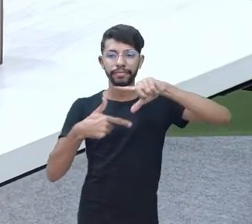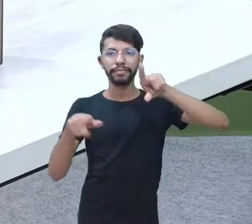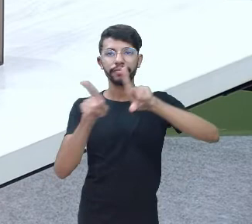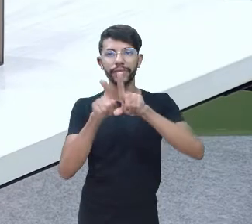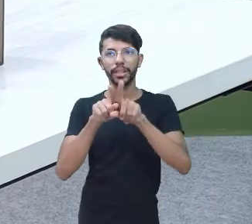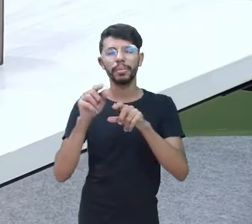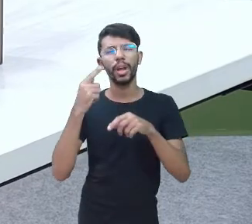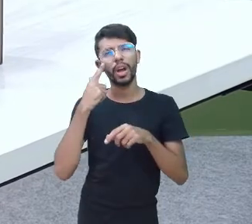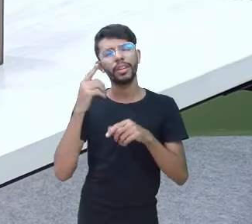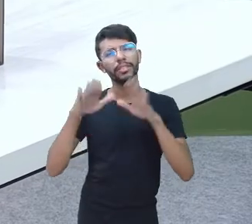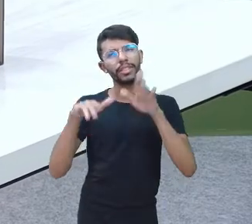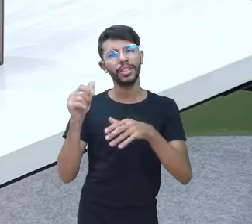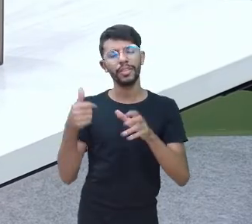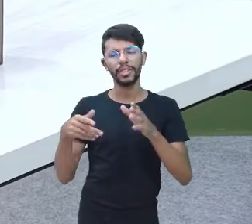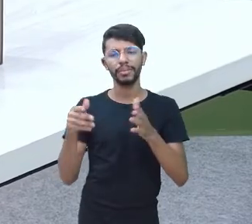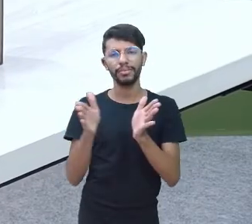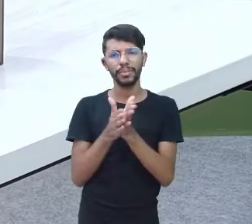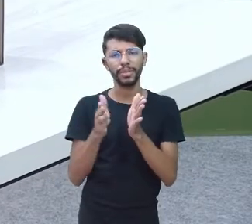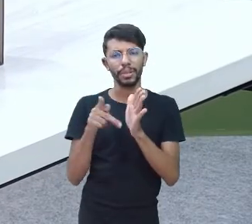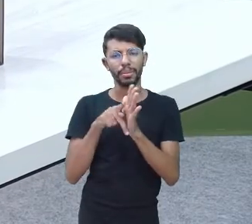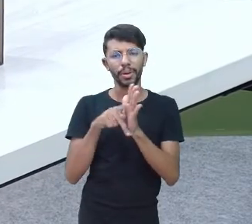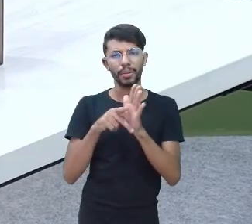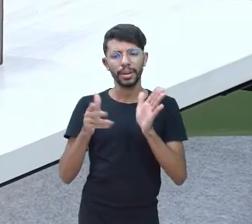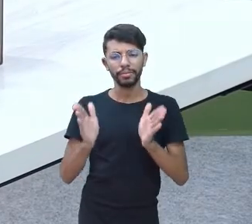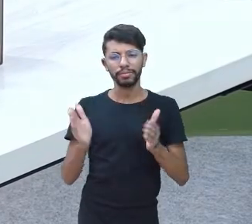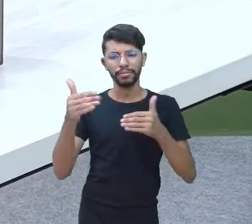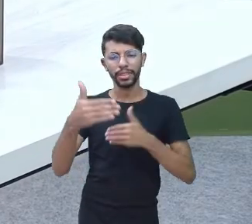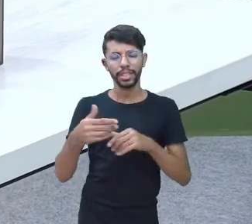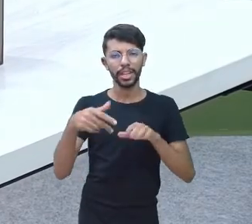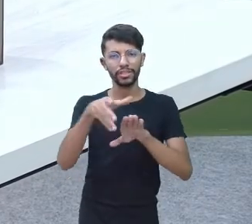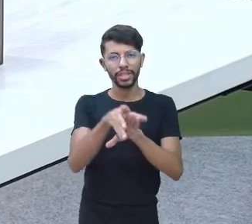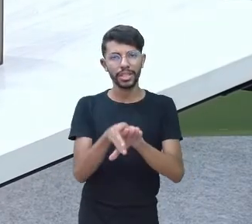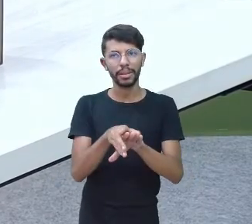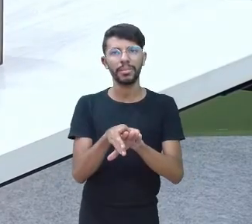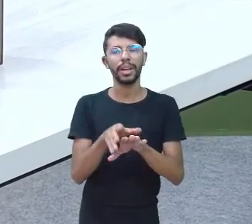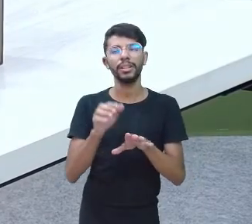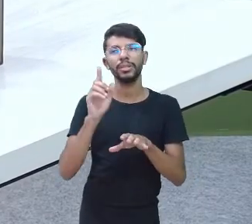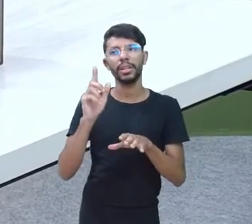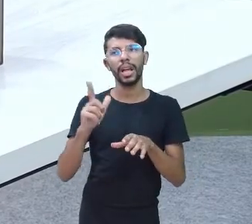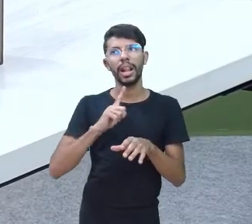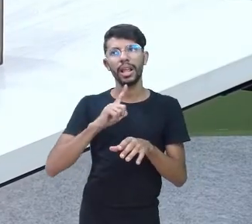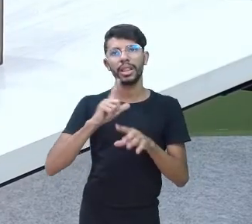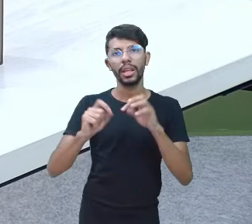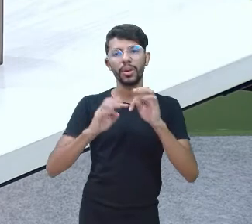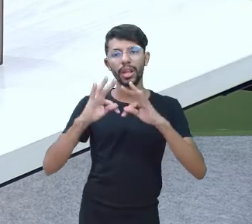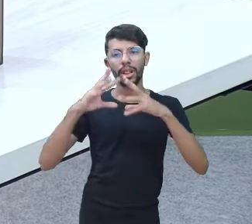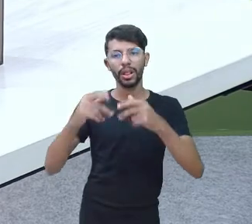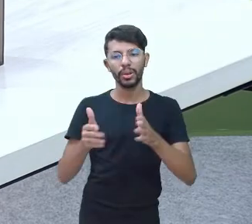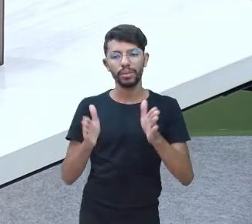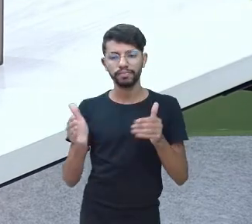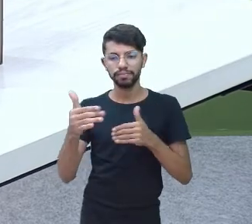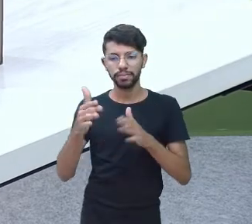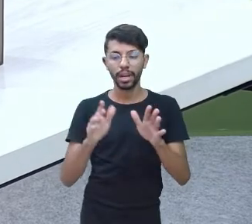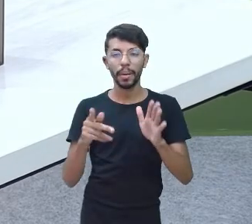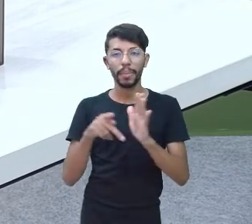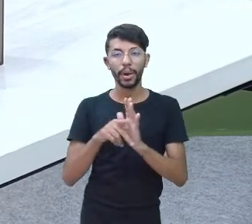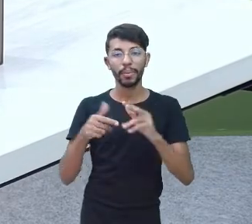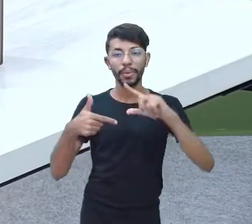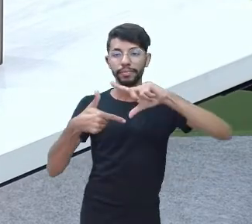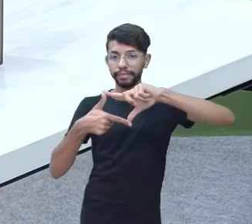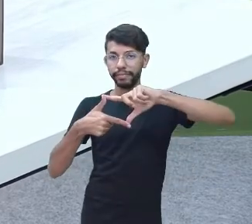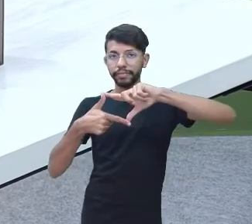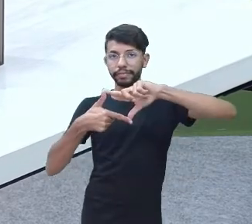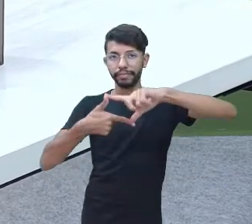caixa de sapato que a gente citou, ela tem todas as faces que são retângulos, né? Não é quadradinho não, tá bom? Mas é que eu tô